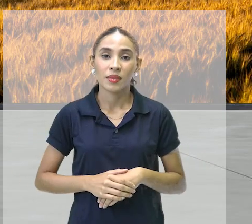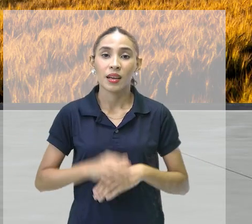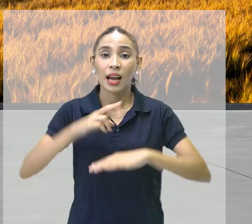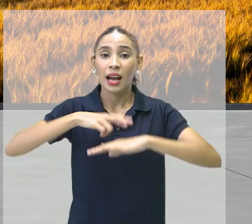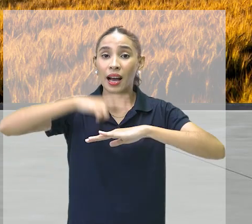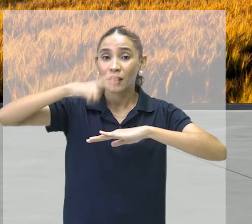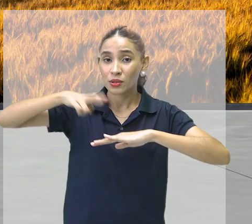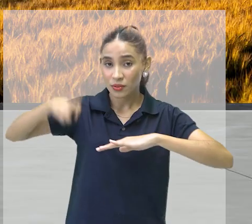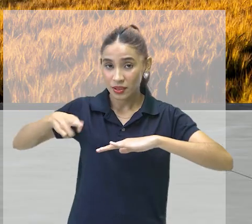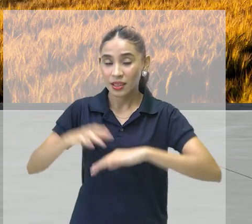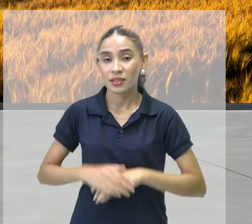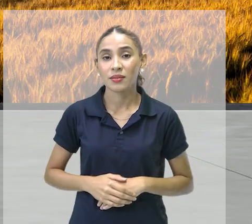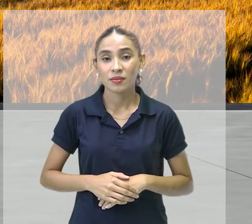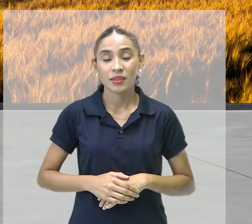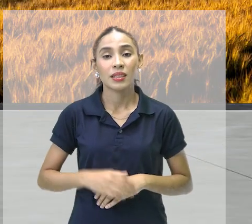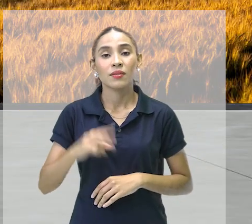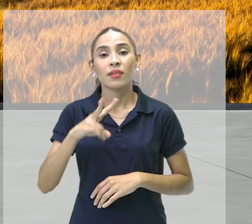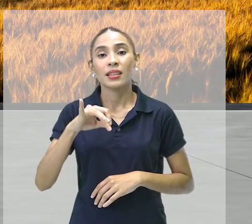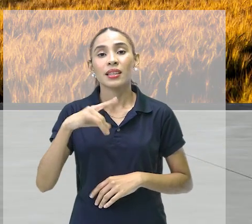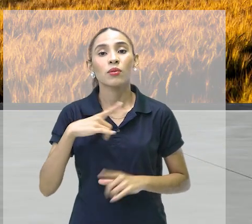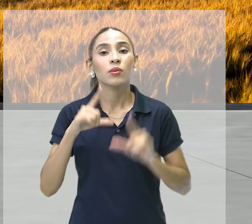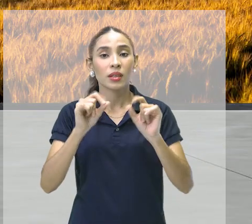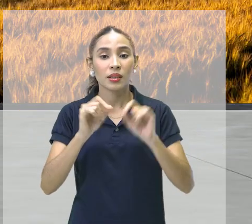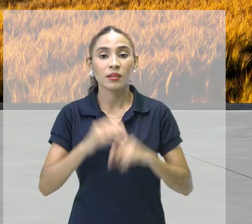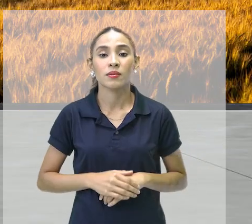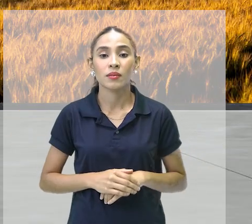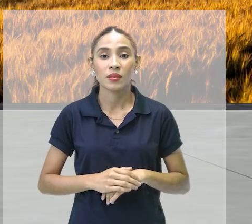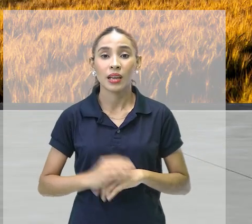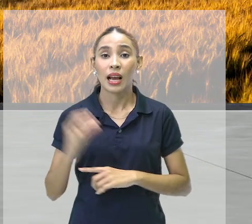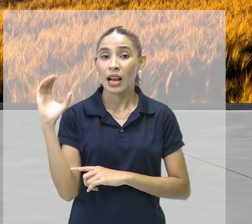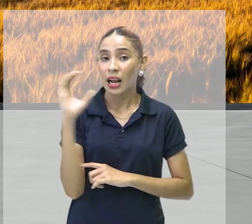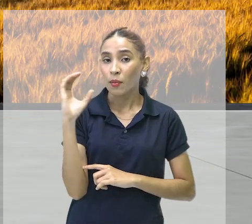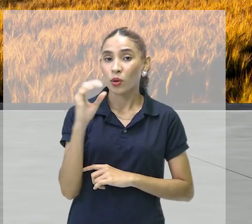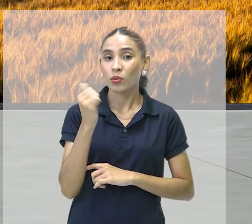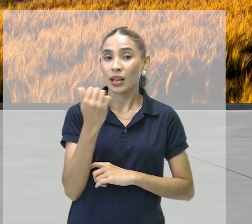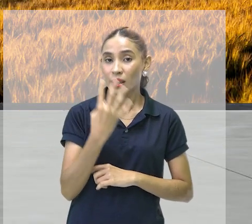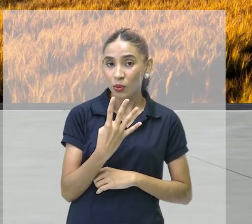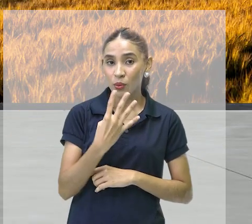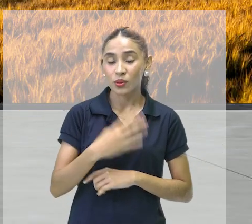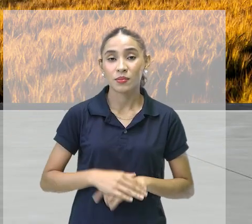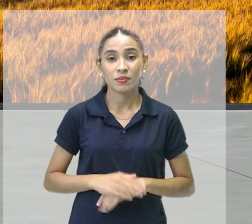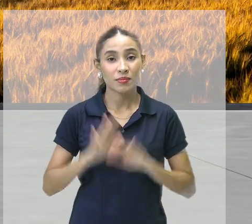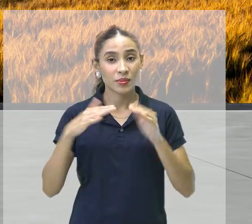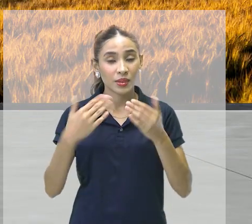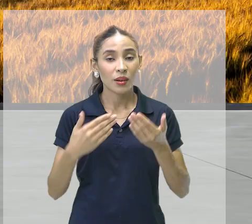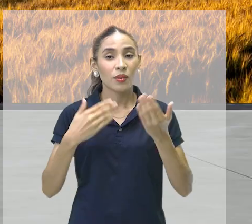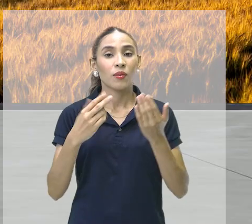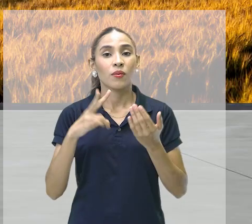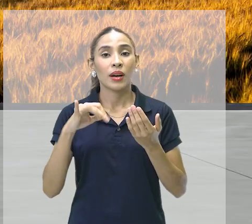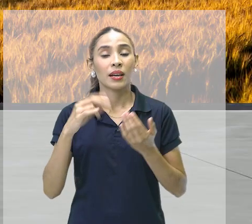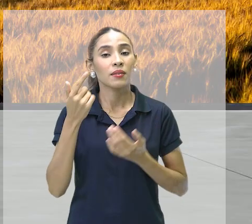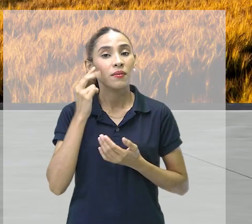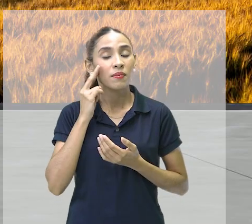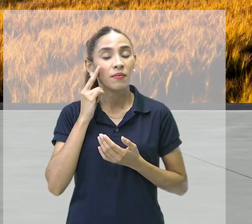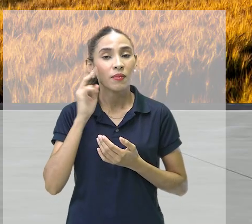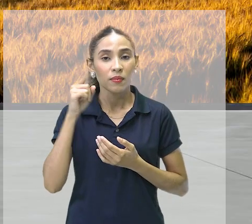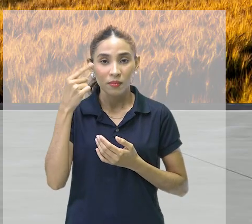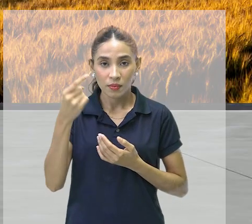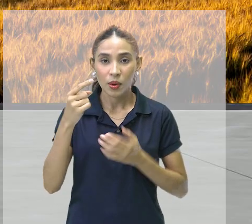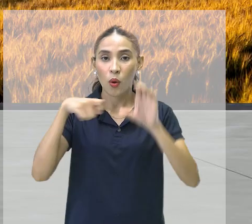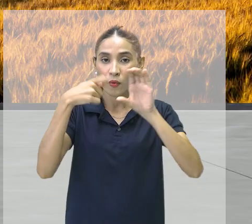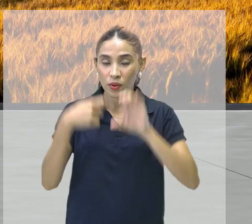à radioatividade, que envolve aí chamada do carbono 14. Então, nós vamos assistir um outro